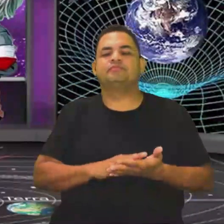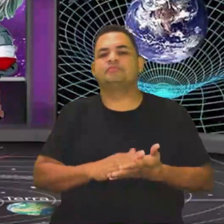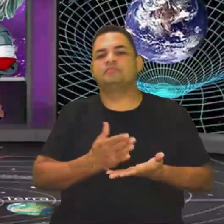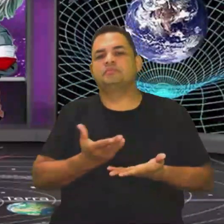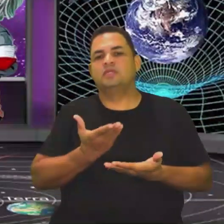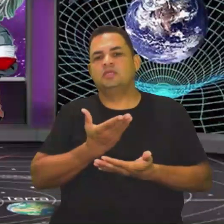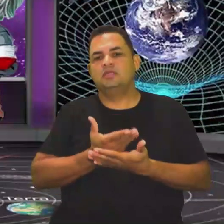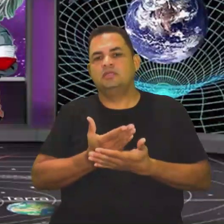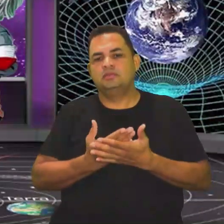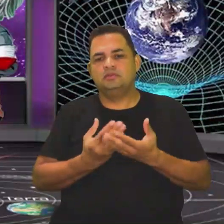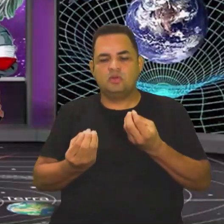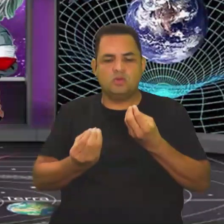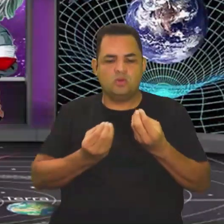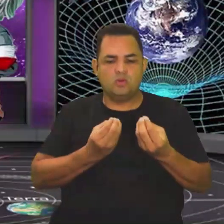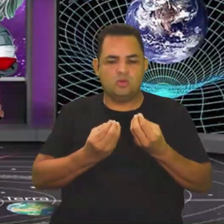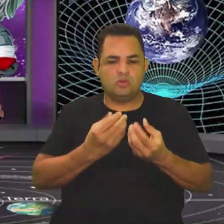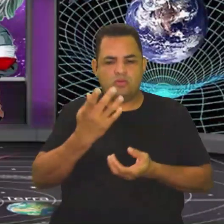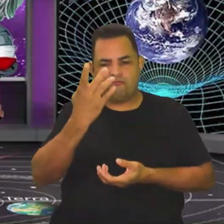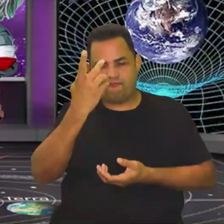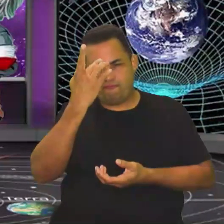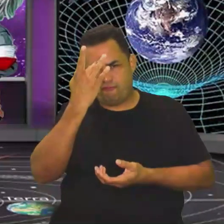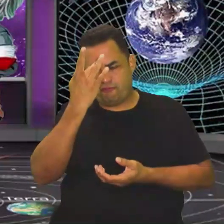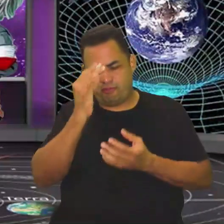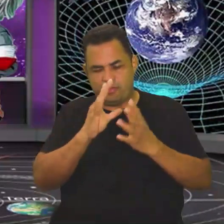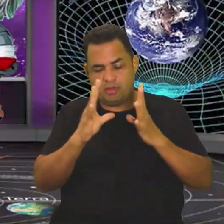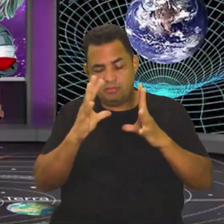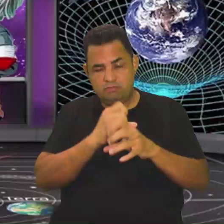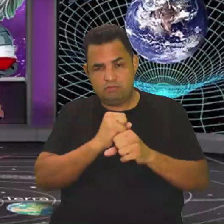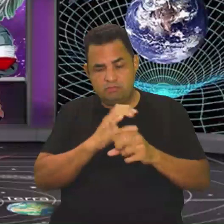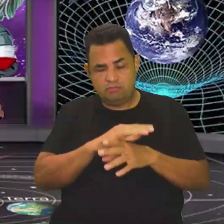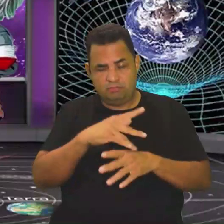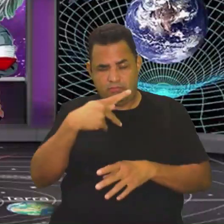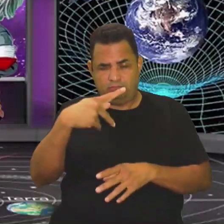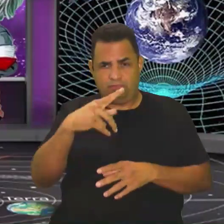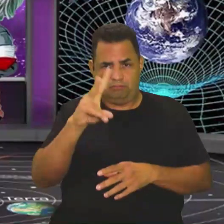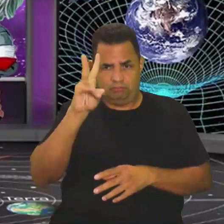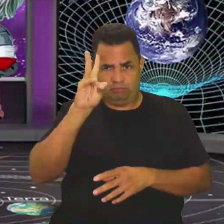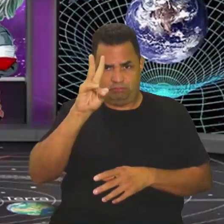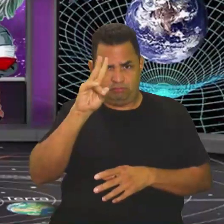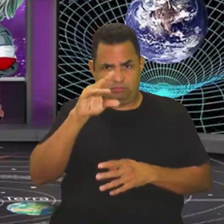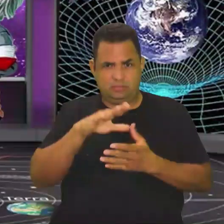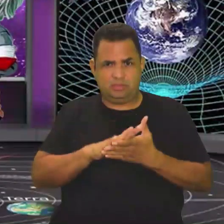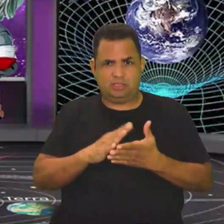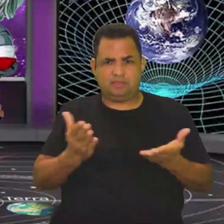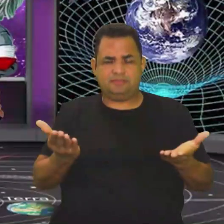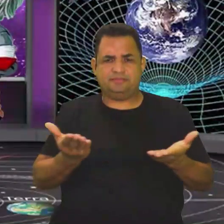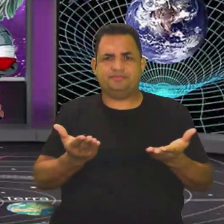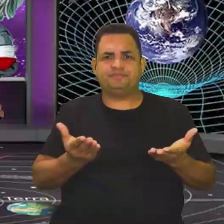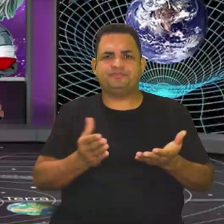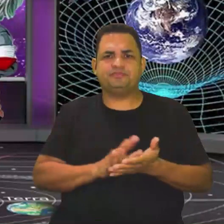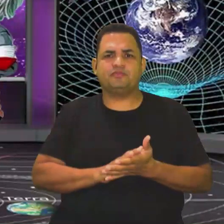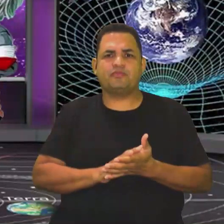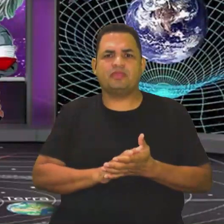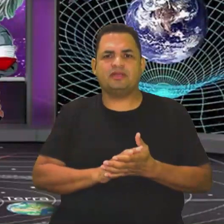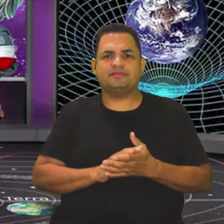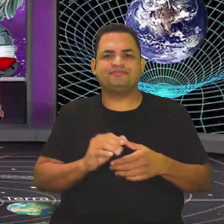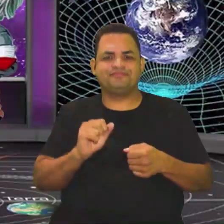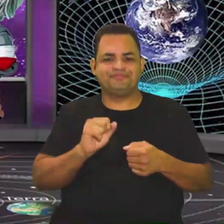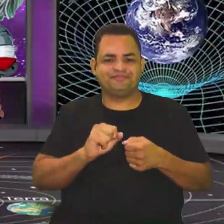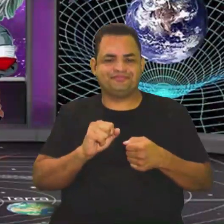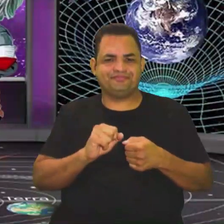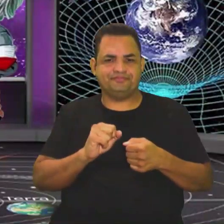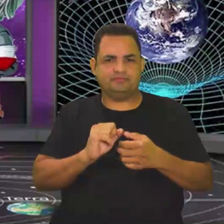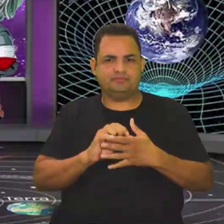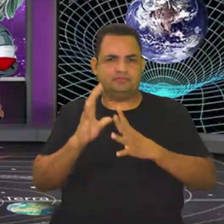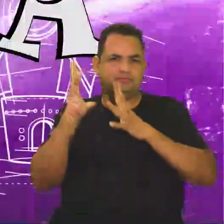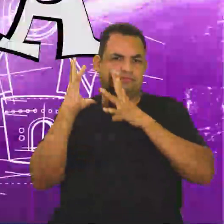vimos aí algumas fórmulas para calcular essa potência. Lembram disso? Bom, então vamos fazer uma pequena revisão?